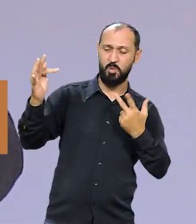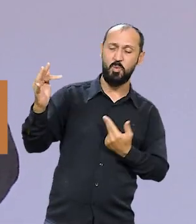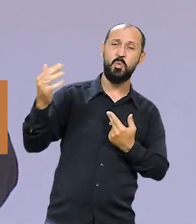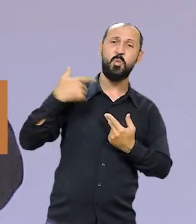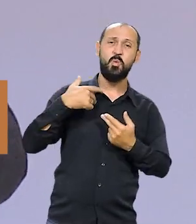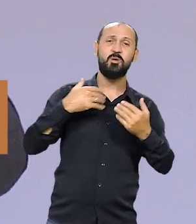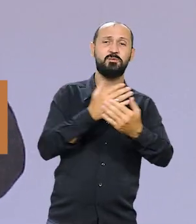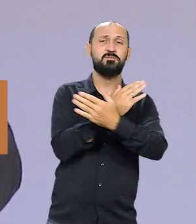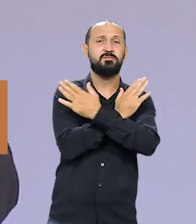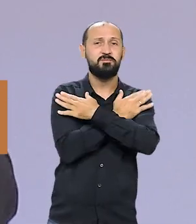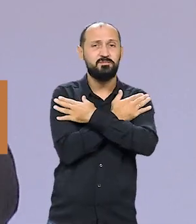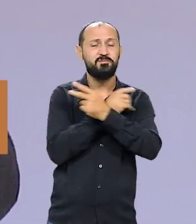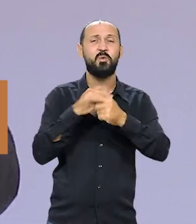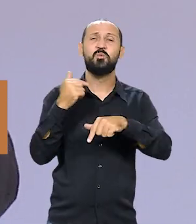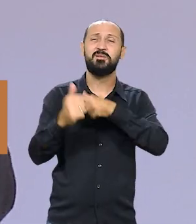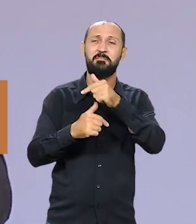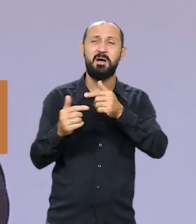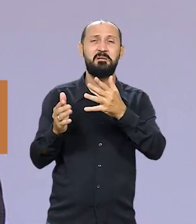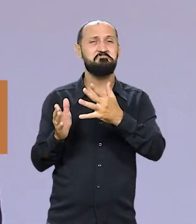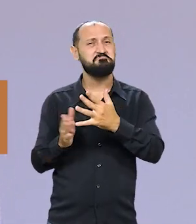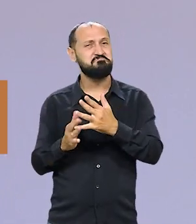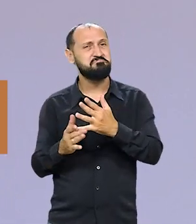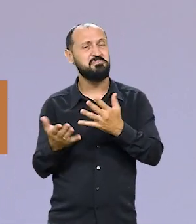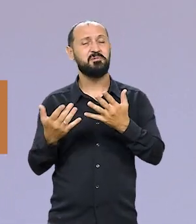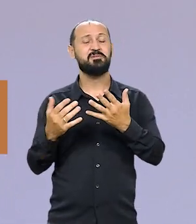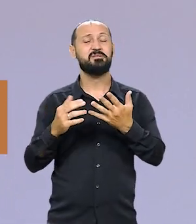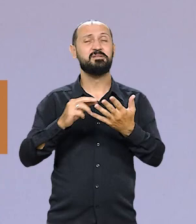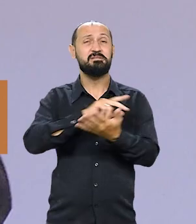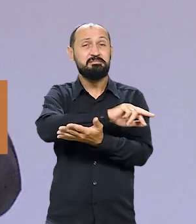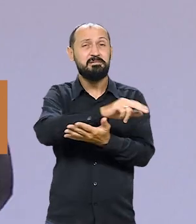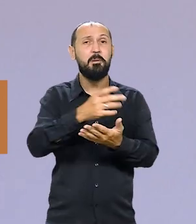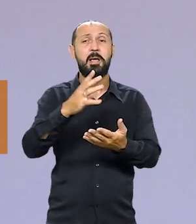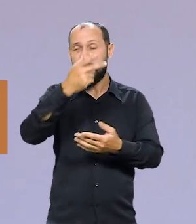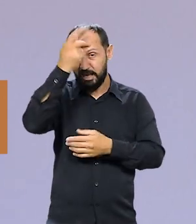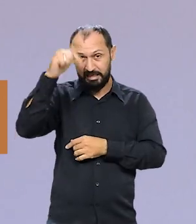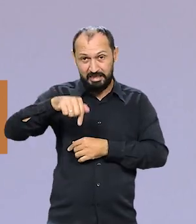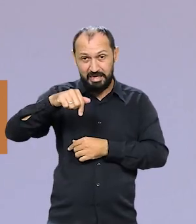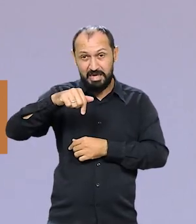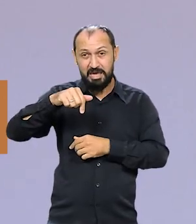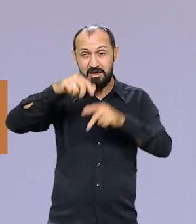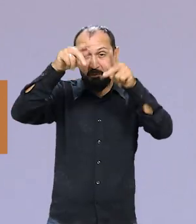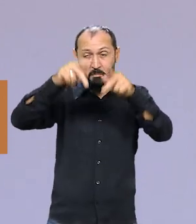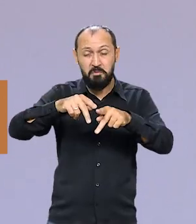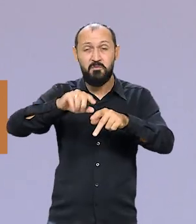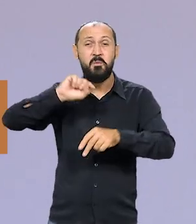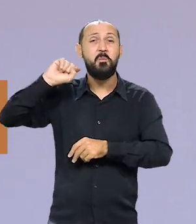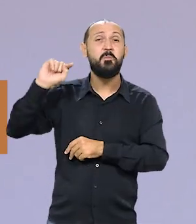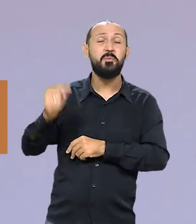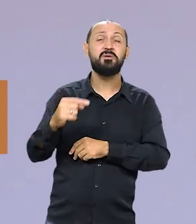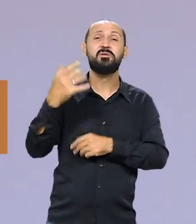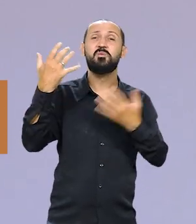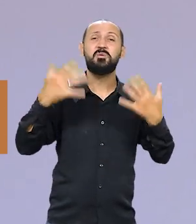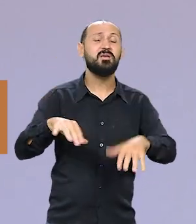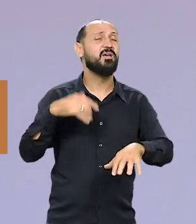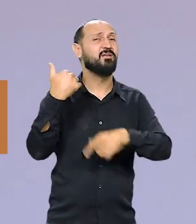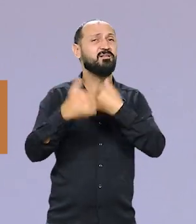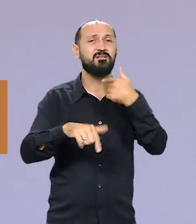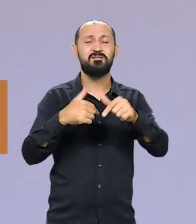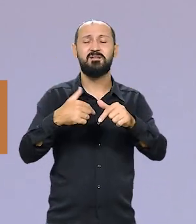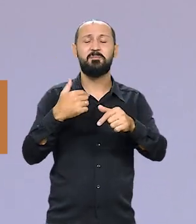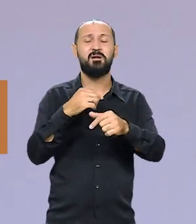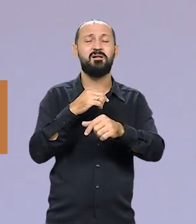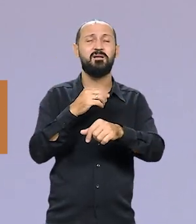que o dela, de desemprego, de subemprego, né? E de milhões de pessoas que no Brasil nem mais procuram